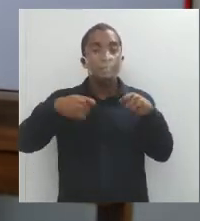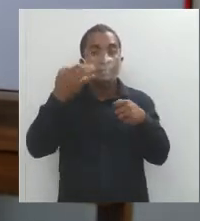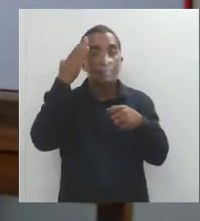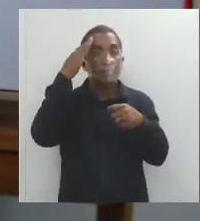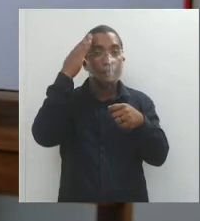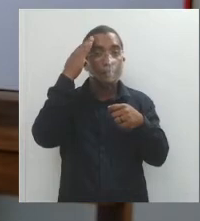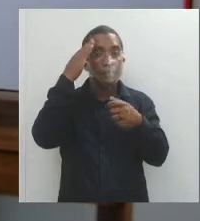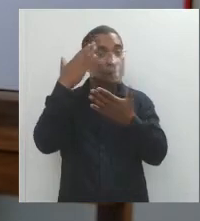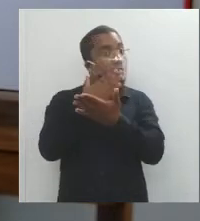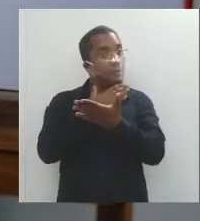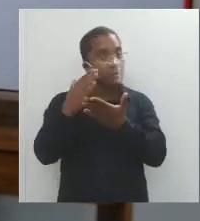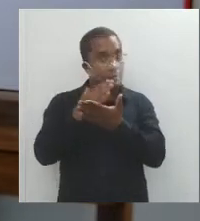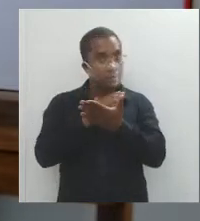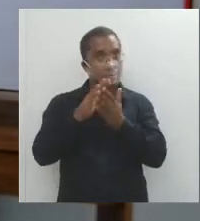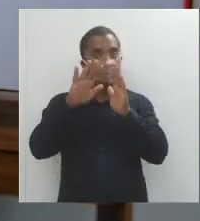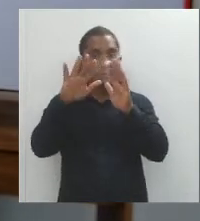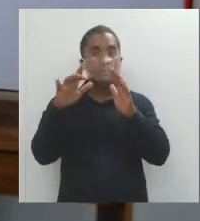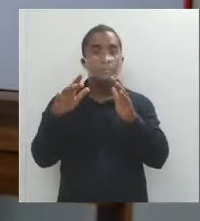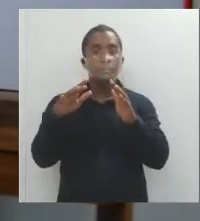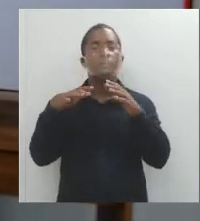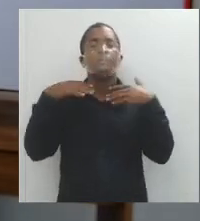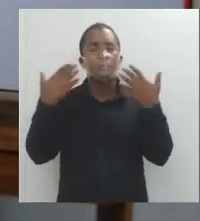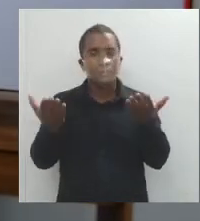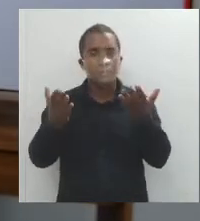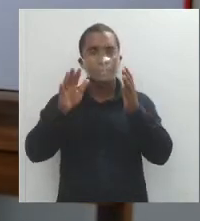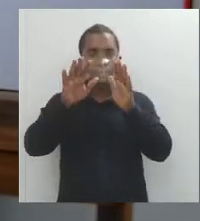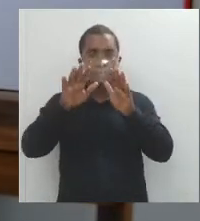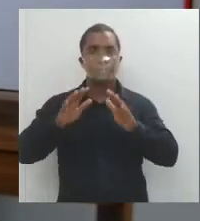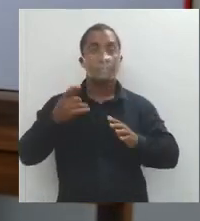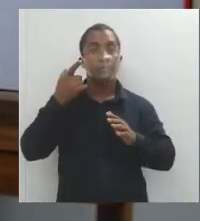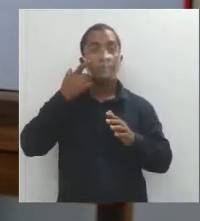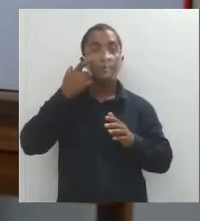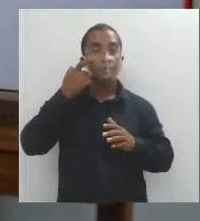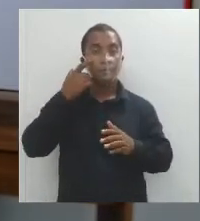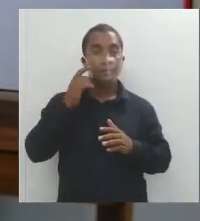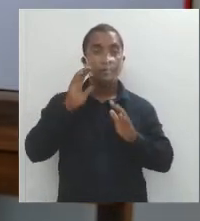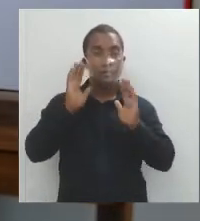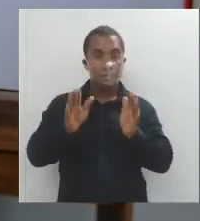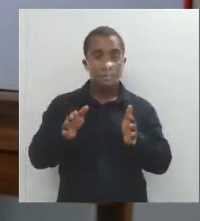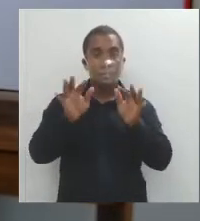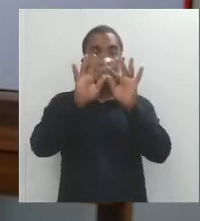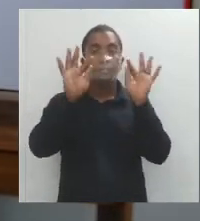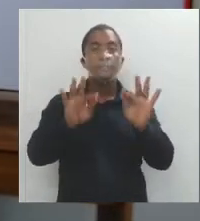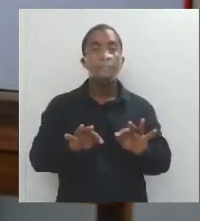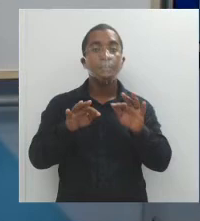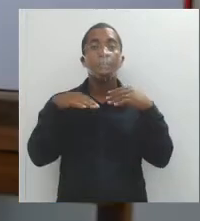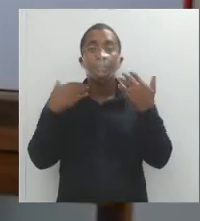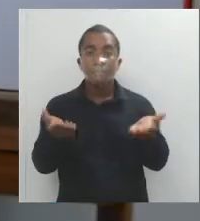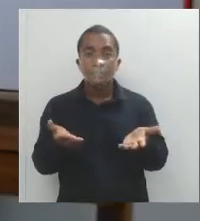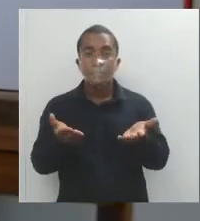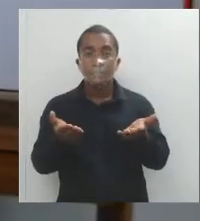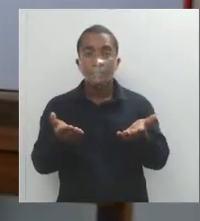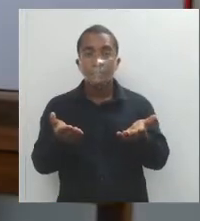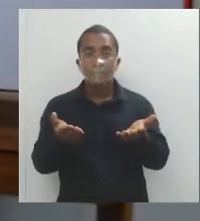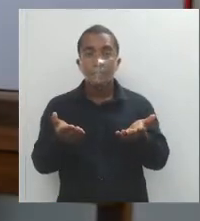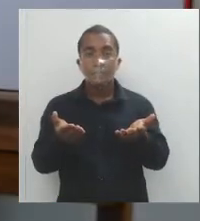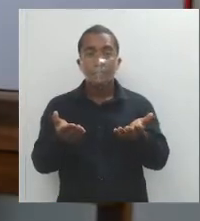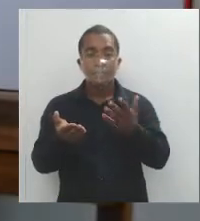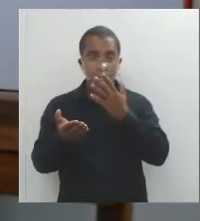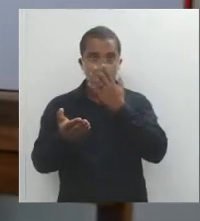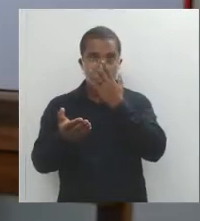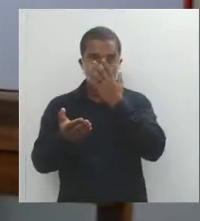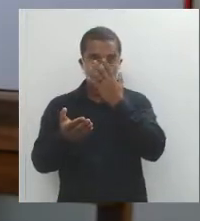informações. Qual é a informação que eu preciso? Ó, a gente viu que a fórmula para achar a potência, ó,